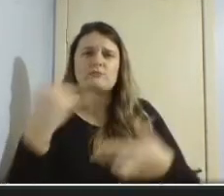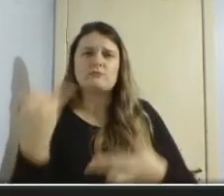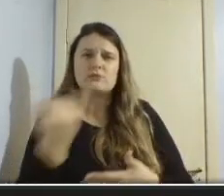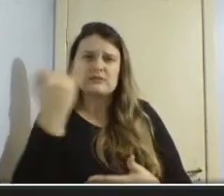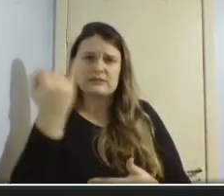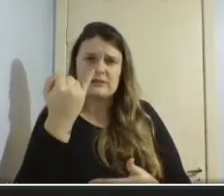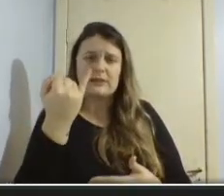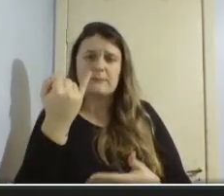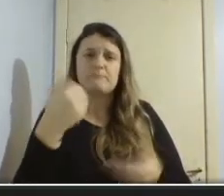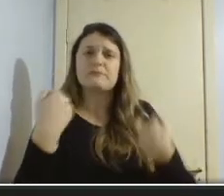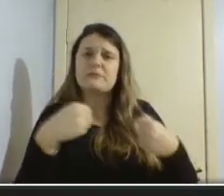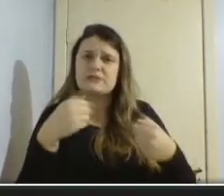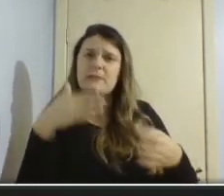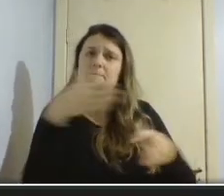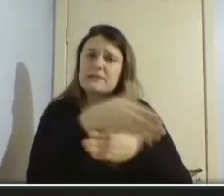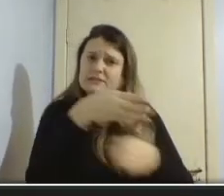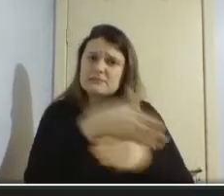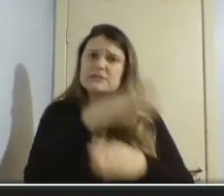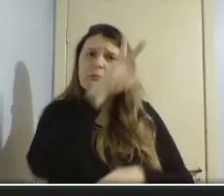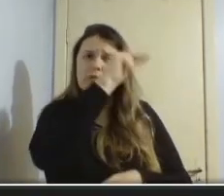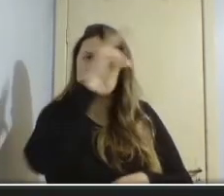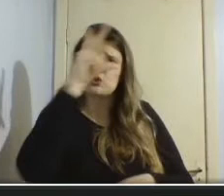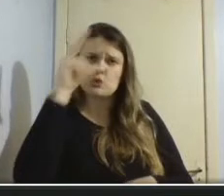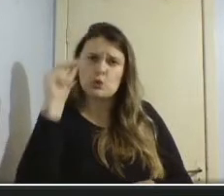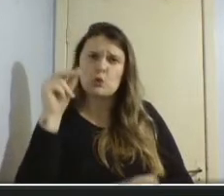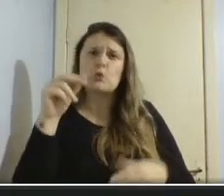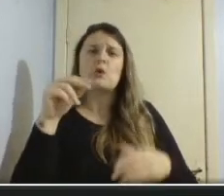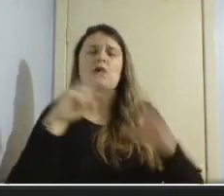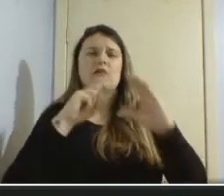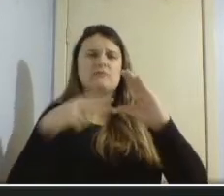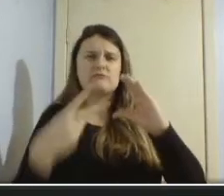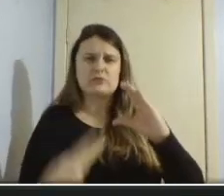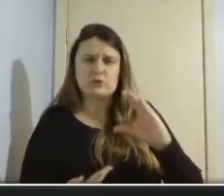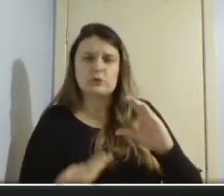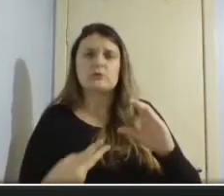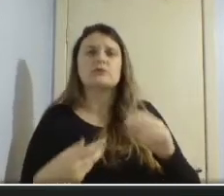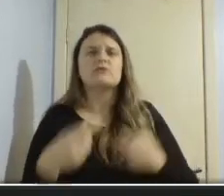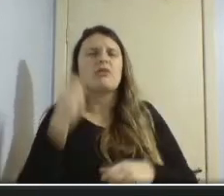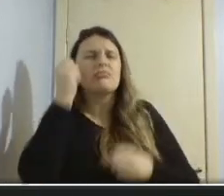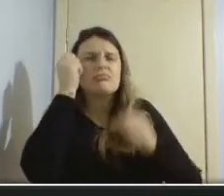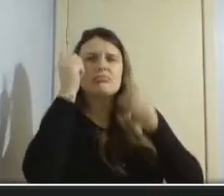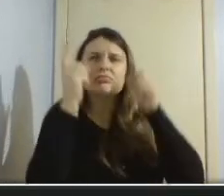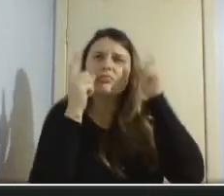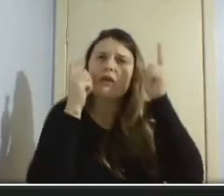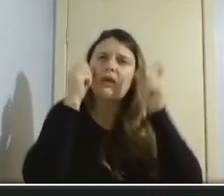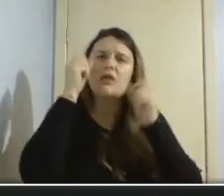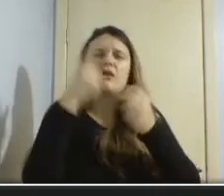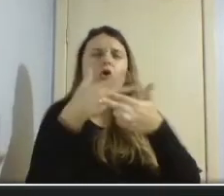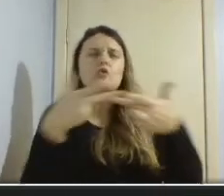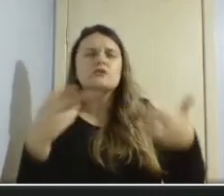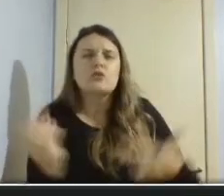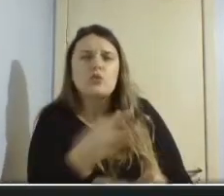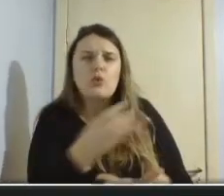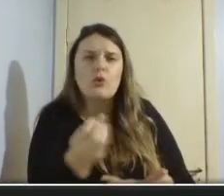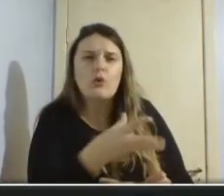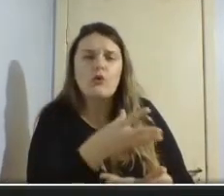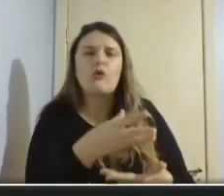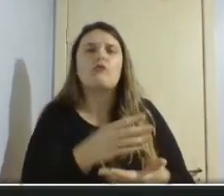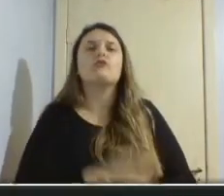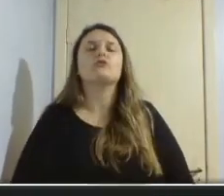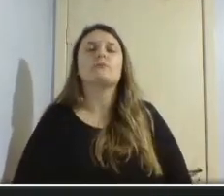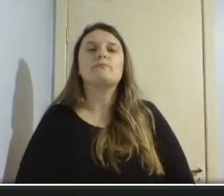poder público, né, para poder permitir a criatividade, a inovação e o empreendedorismo no